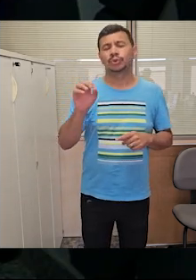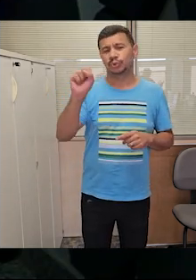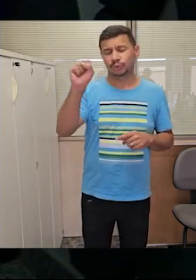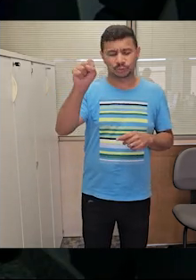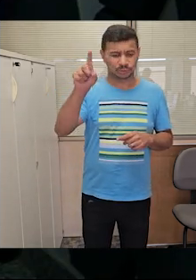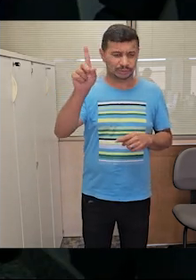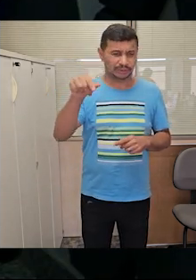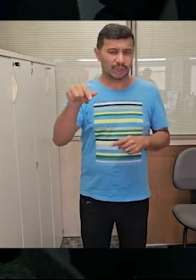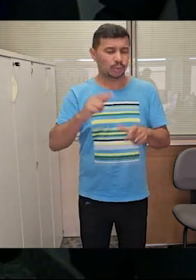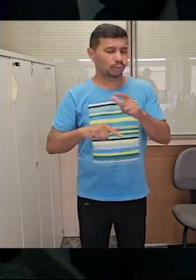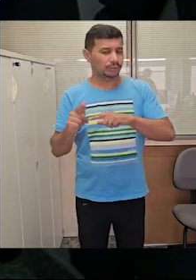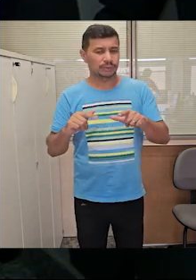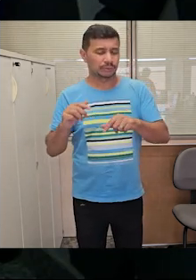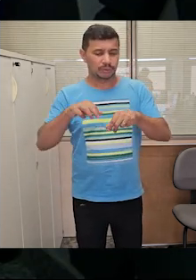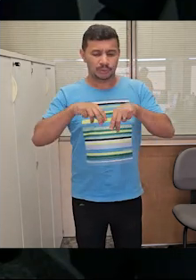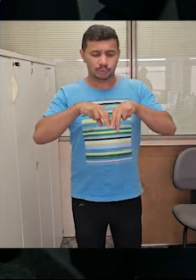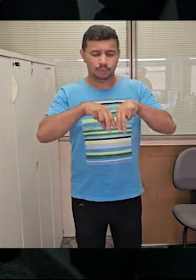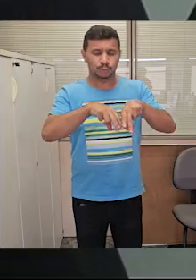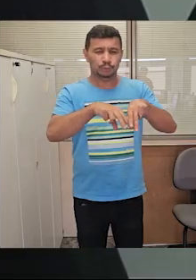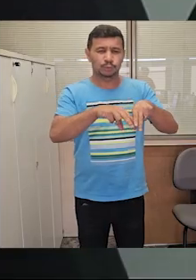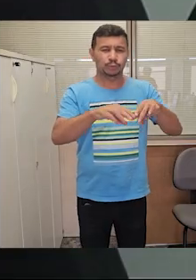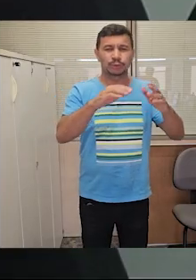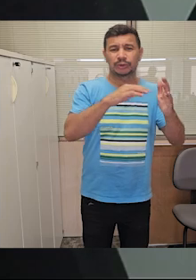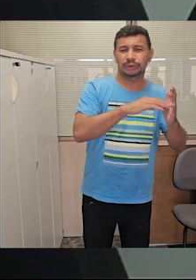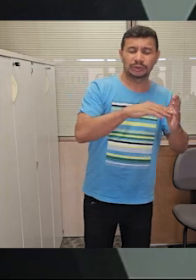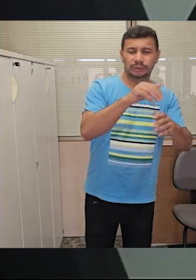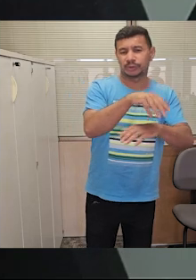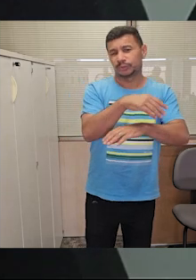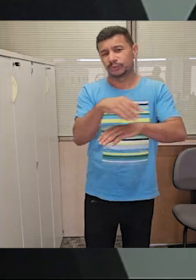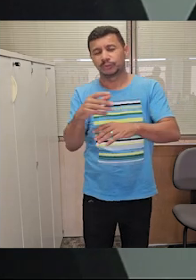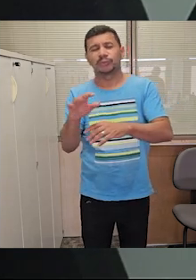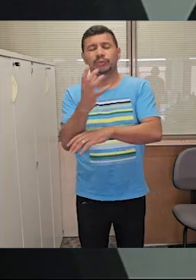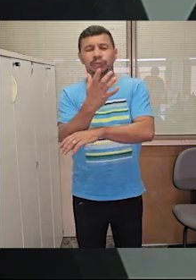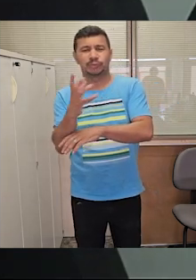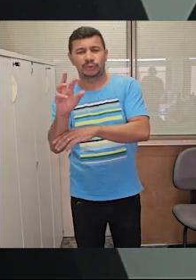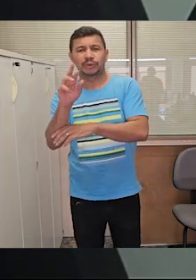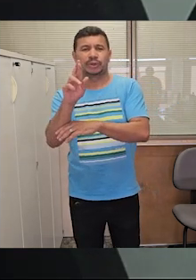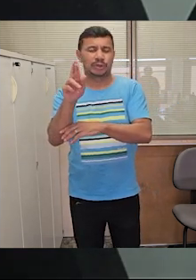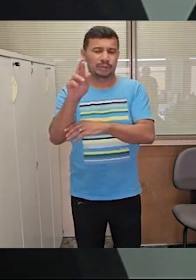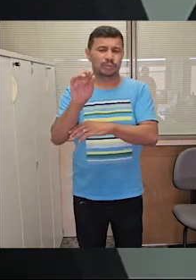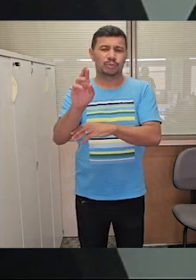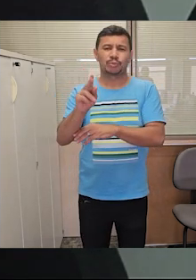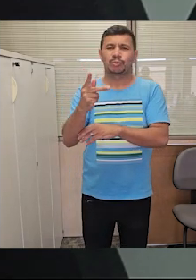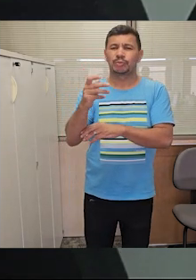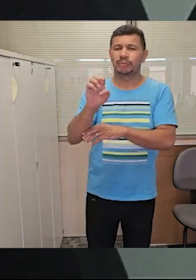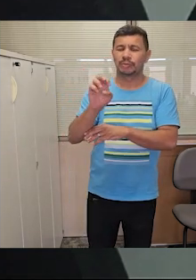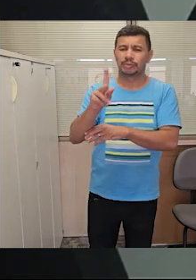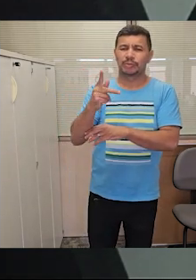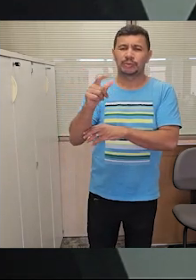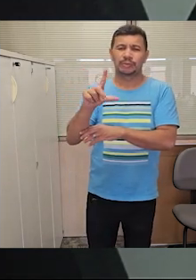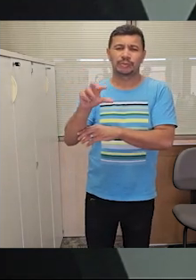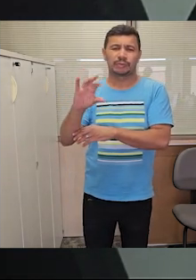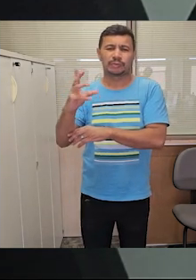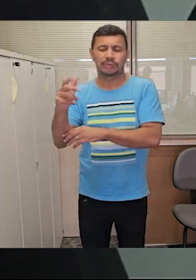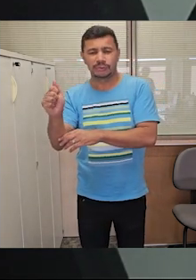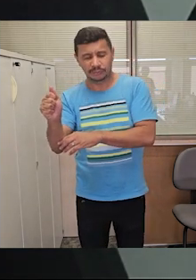em passeata até a Praça da República. Enfim, já existia um movimento bastante radicalizado